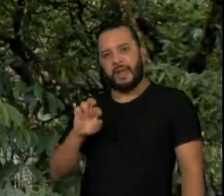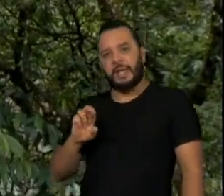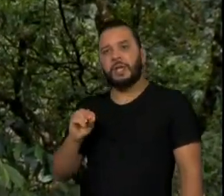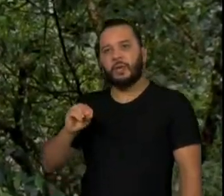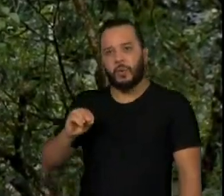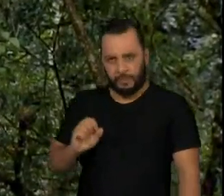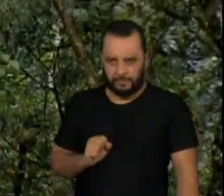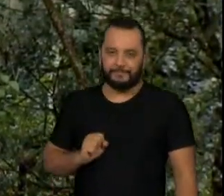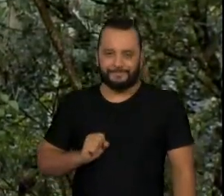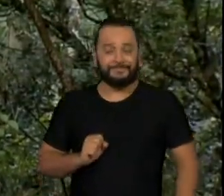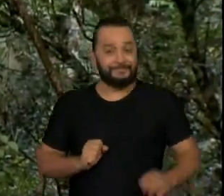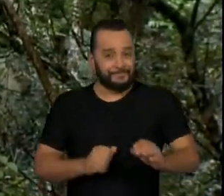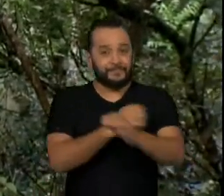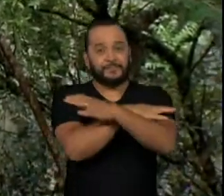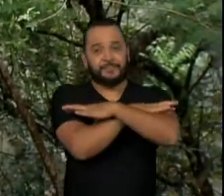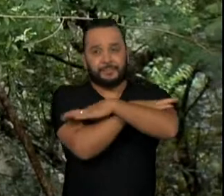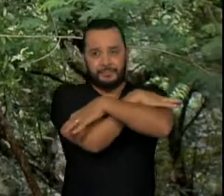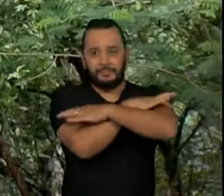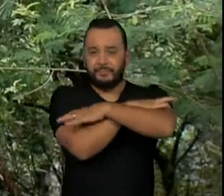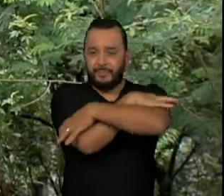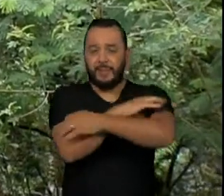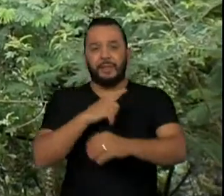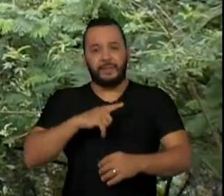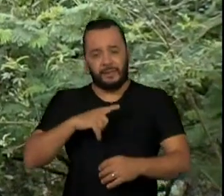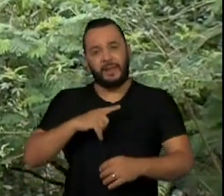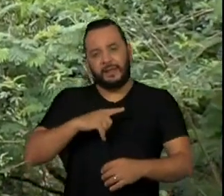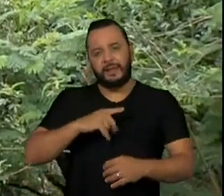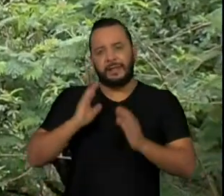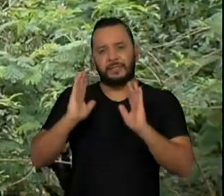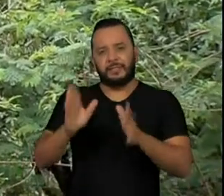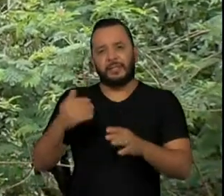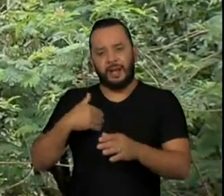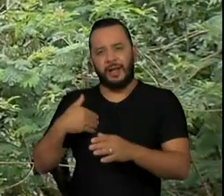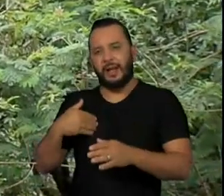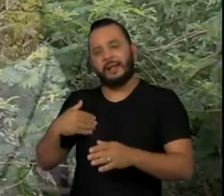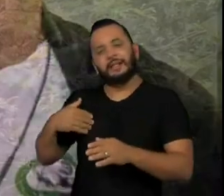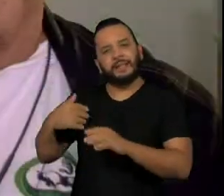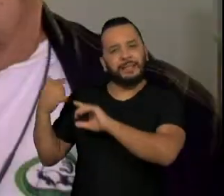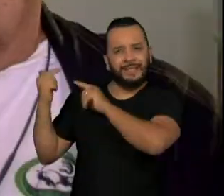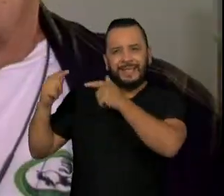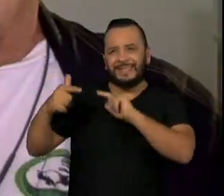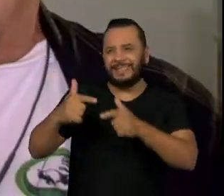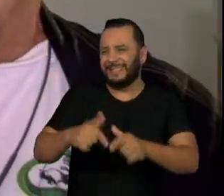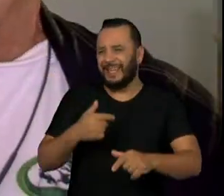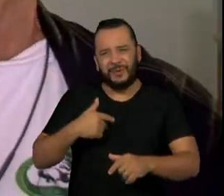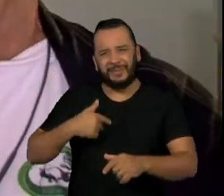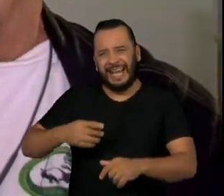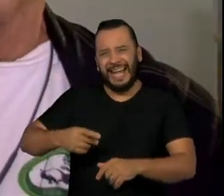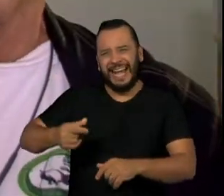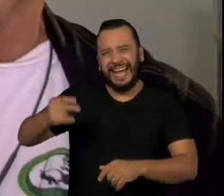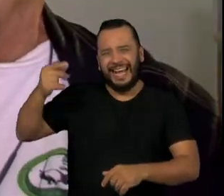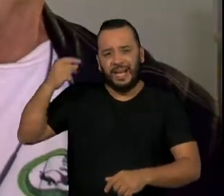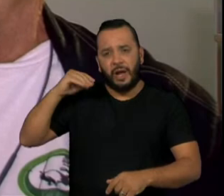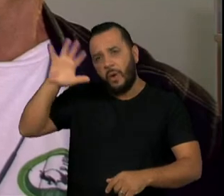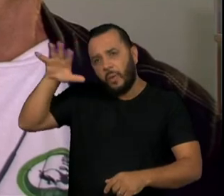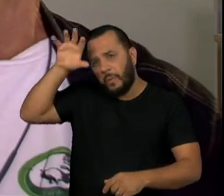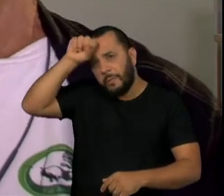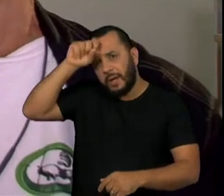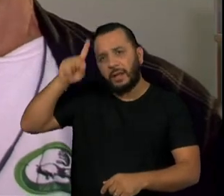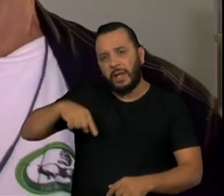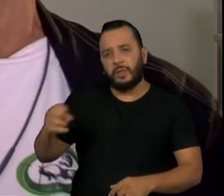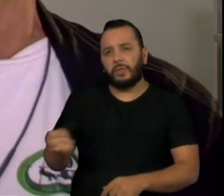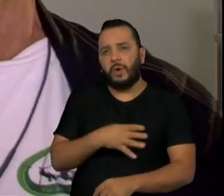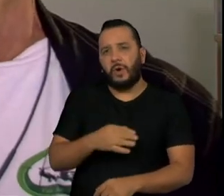O candomblé tem uma tradição mil vezes mais antiga do que a Umbanda. A Umbanda é uma criança, nasceu no Rio